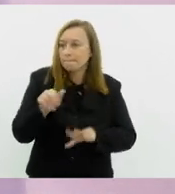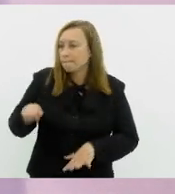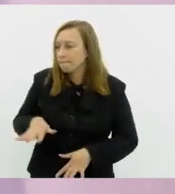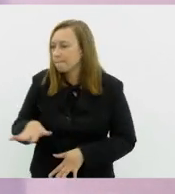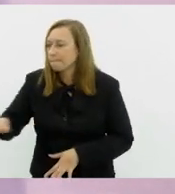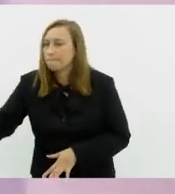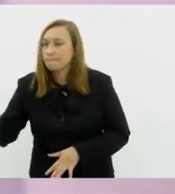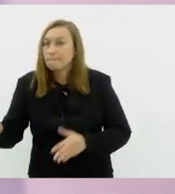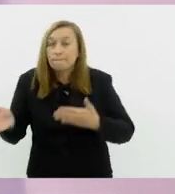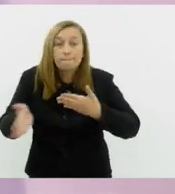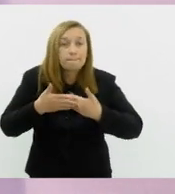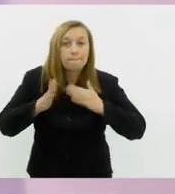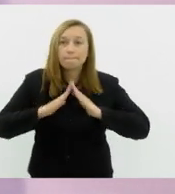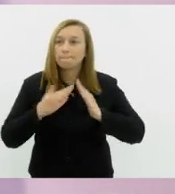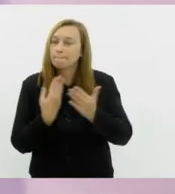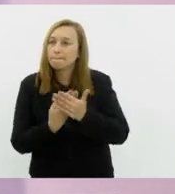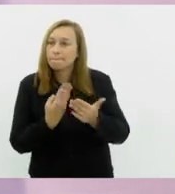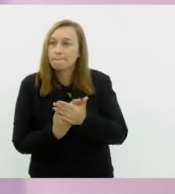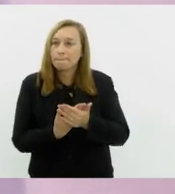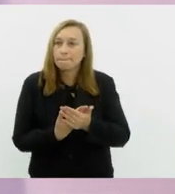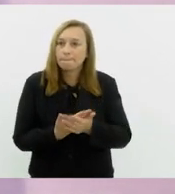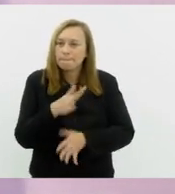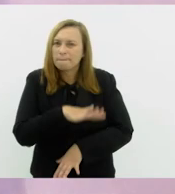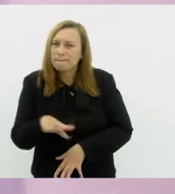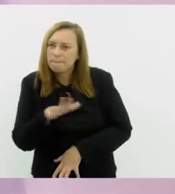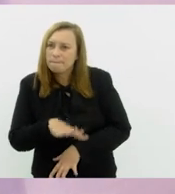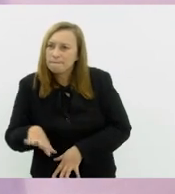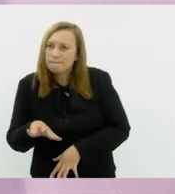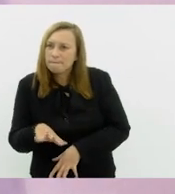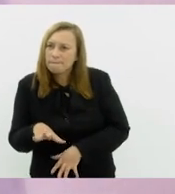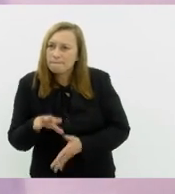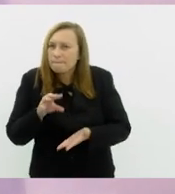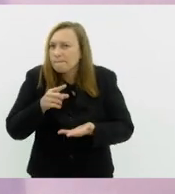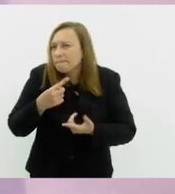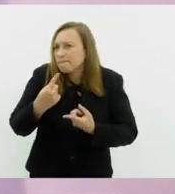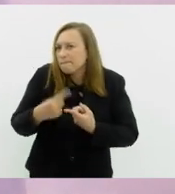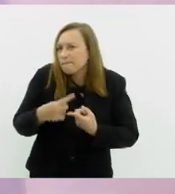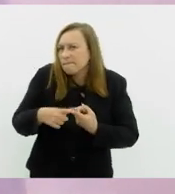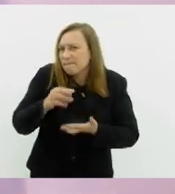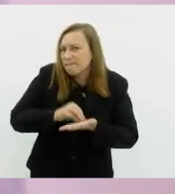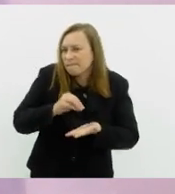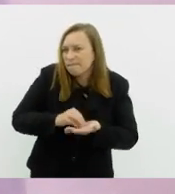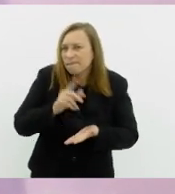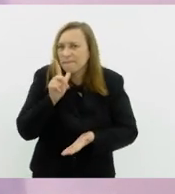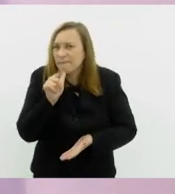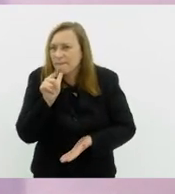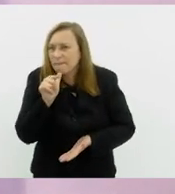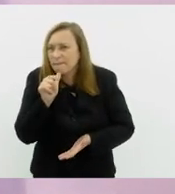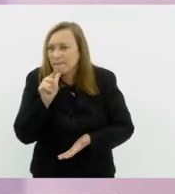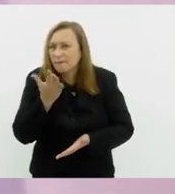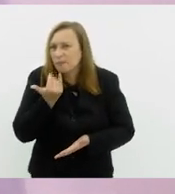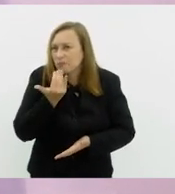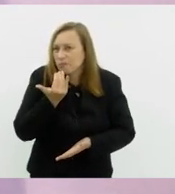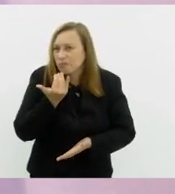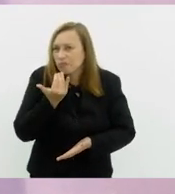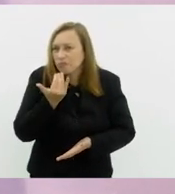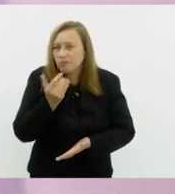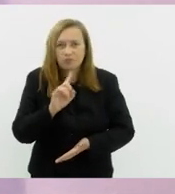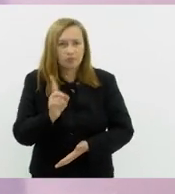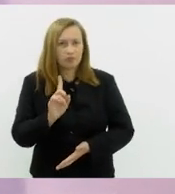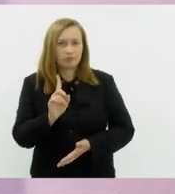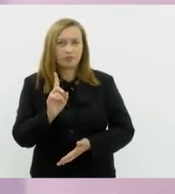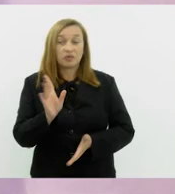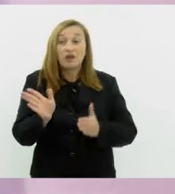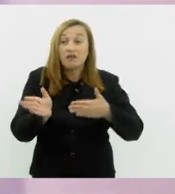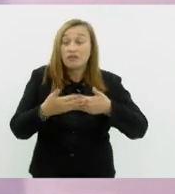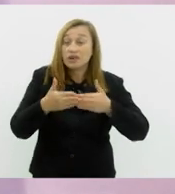sem aula. E as crianças não tiveram aula porque faltou água, porque faltou merenda, porque faltou professor. As crianças não tiveram aula por